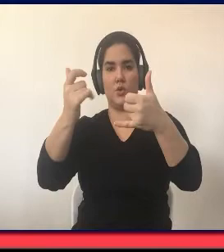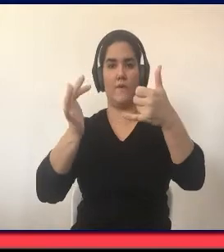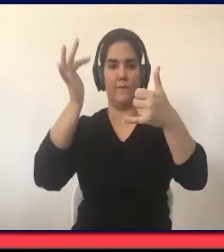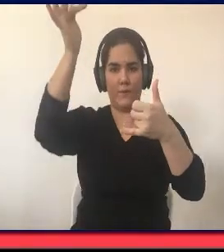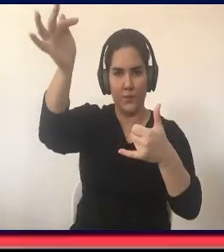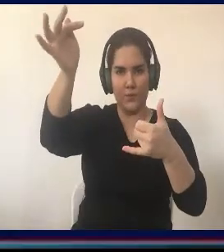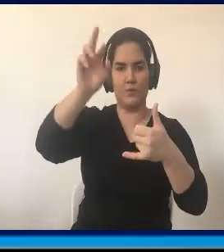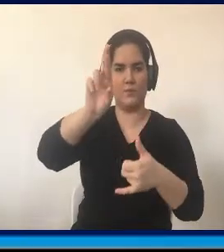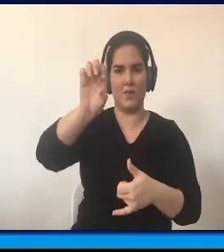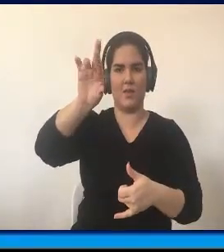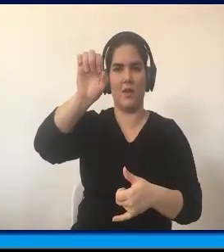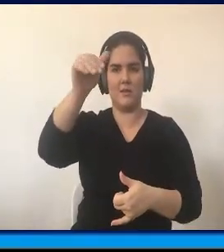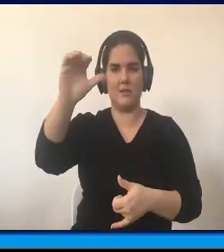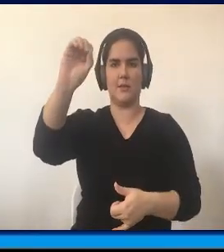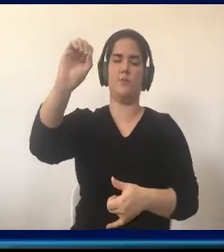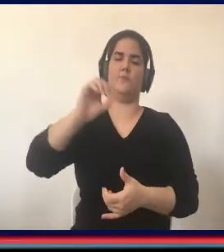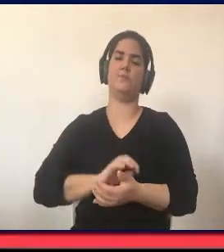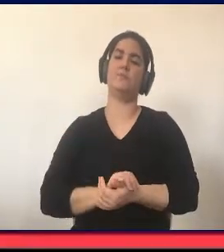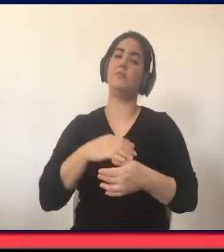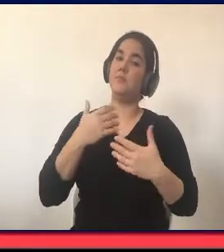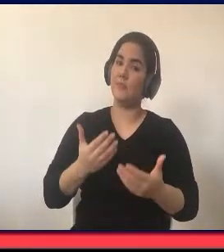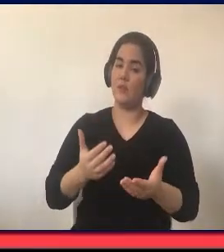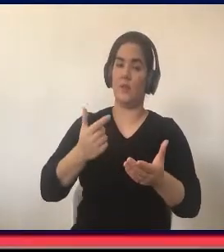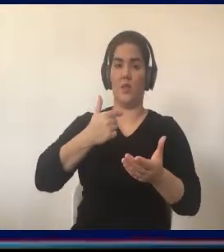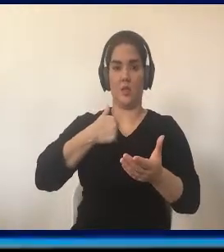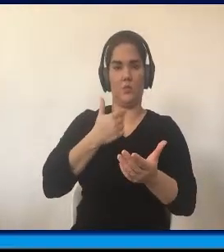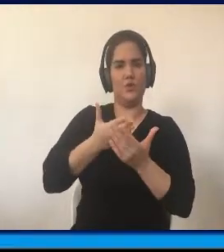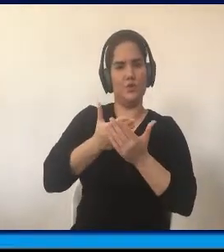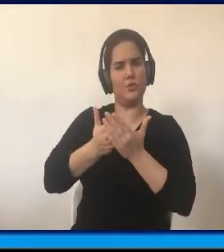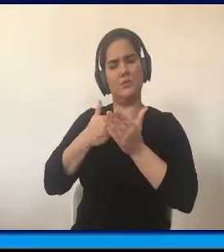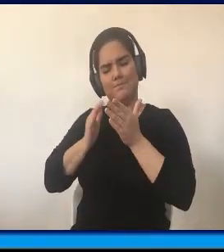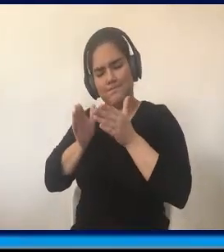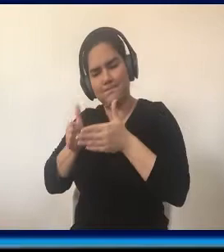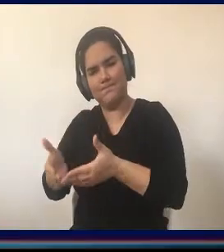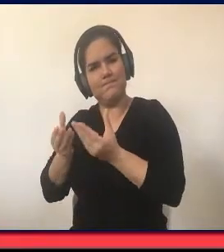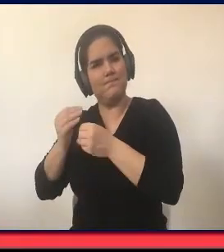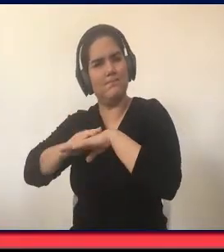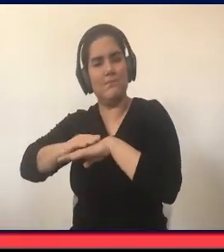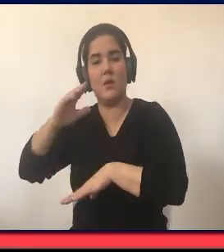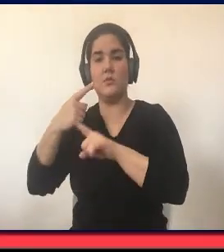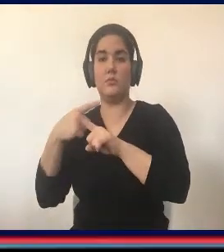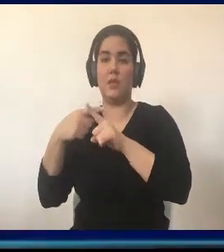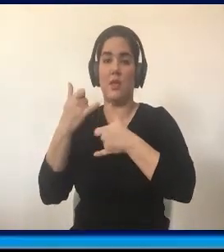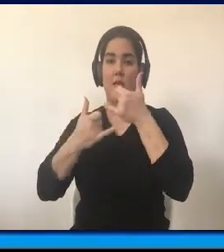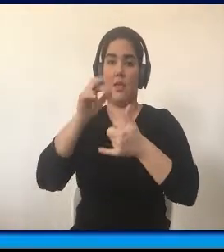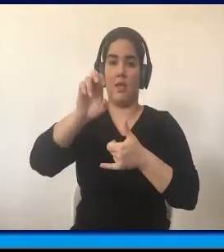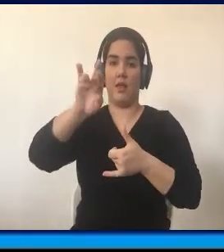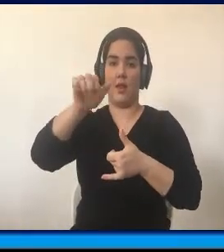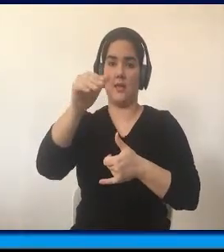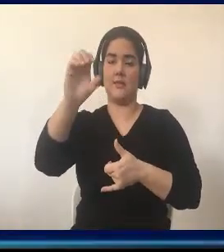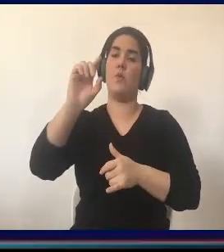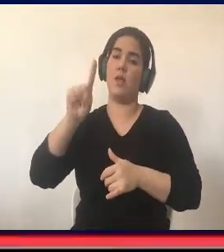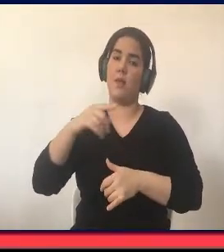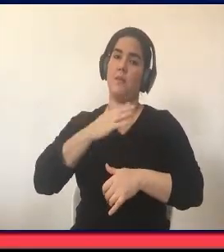Olha, eu tenho estudado bastante isso, porque a recriação é a minha profissão. Eu amo isso, eu gosto, é o que